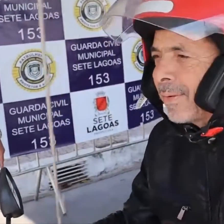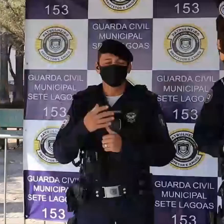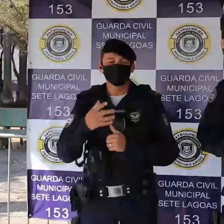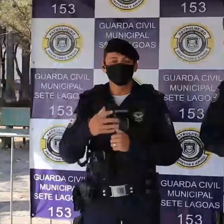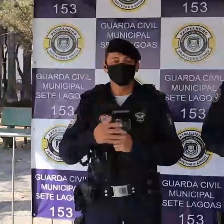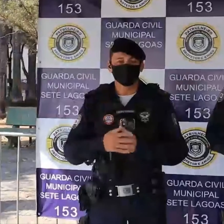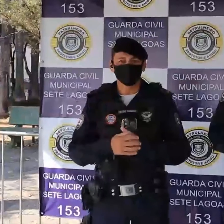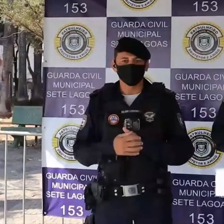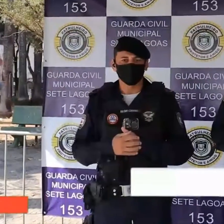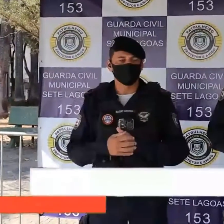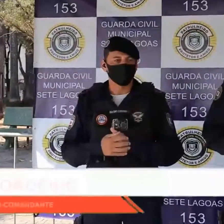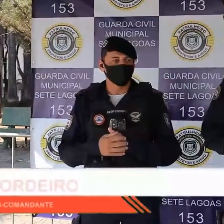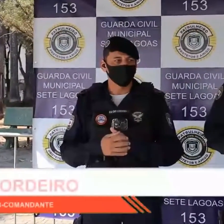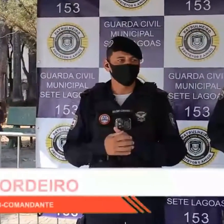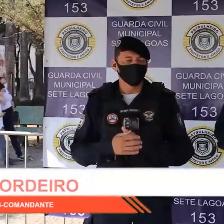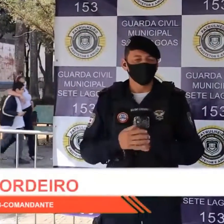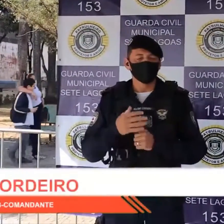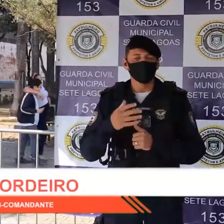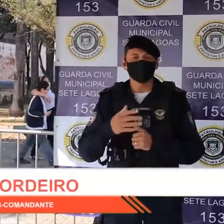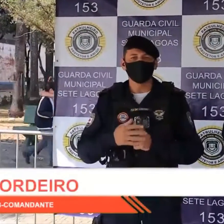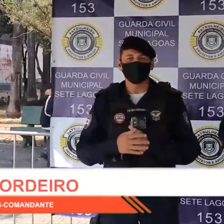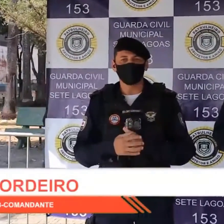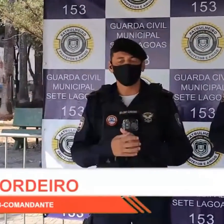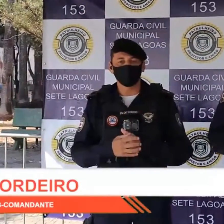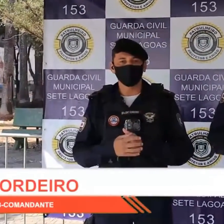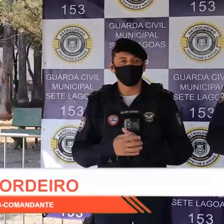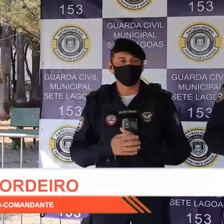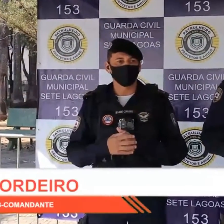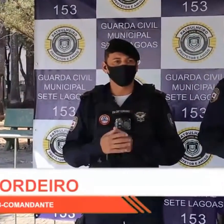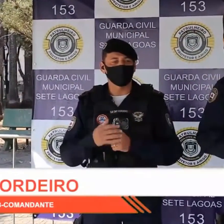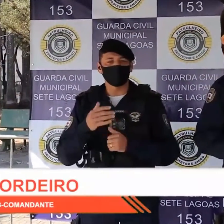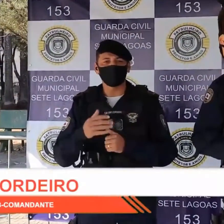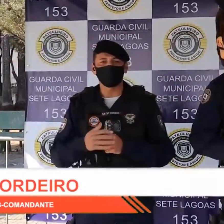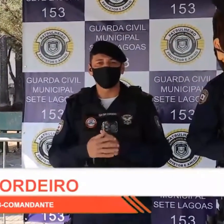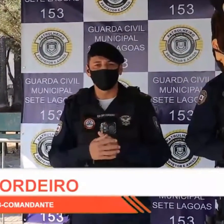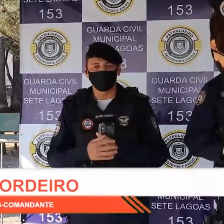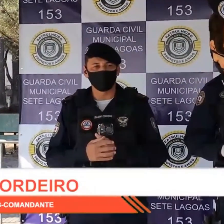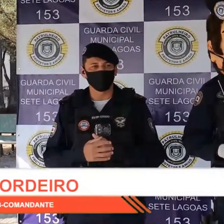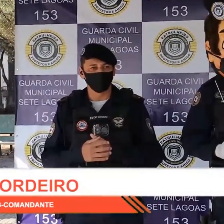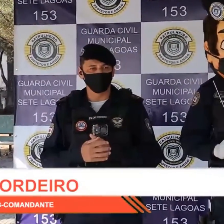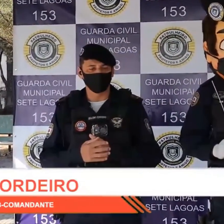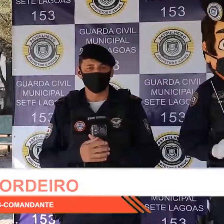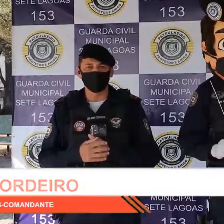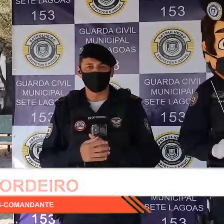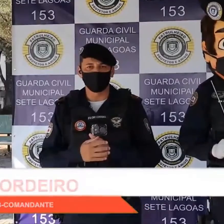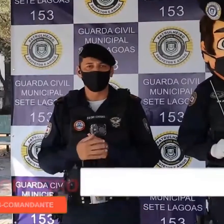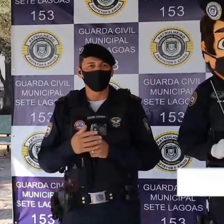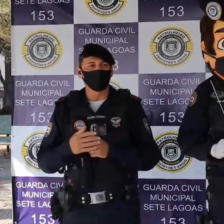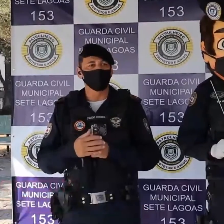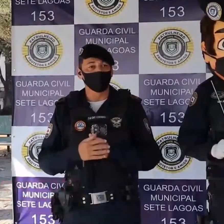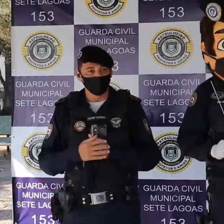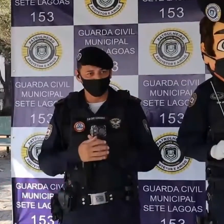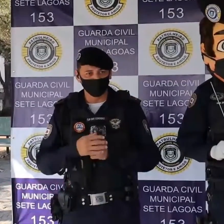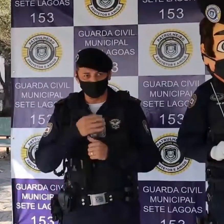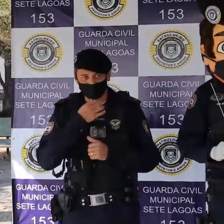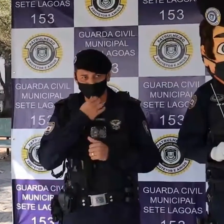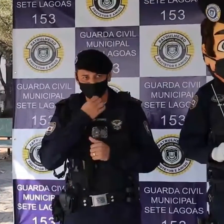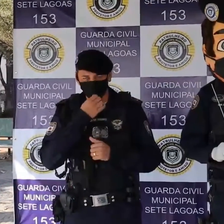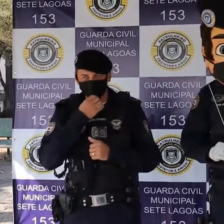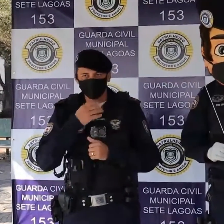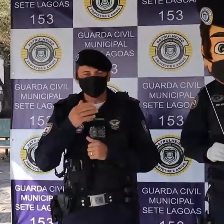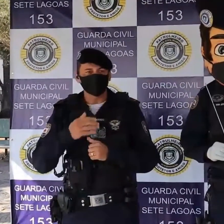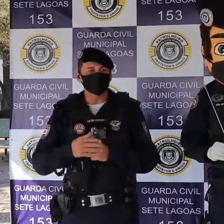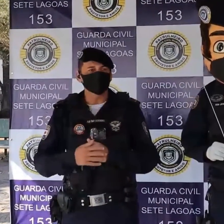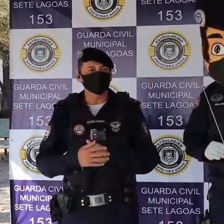Obrigado. Justamente, no ano passado nós tivemos 42 denúncias aí via o número